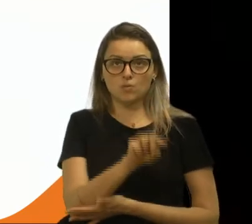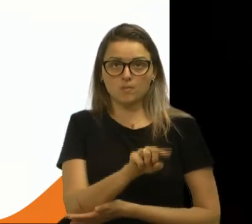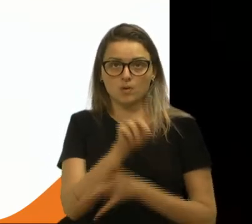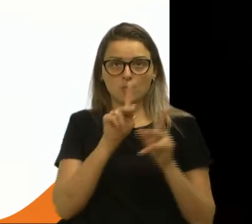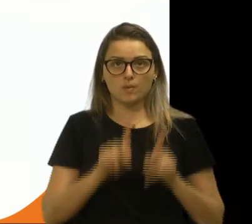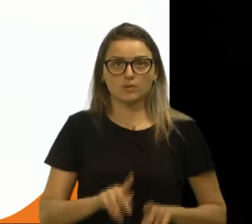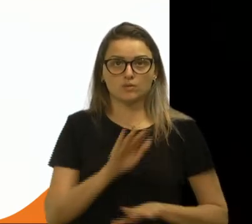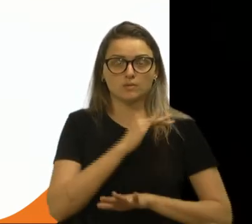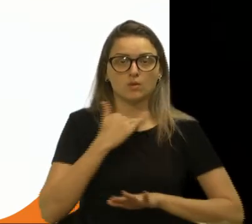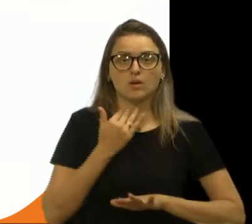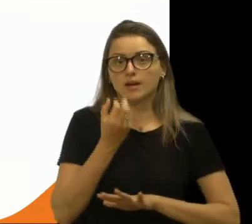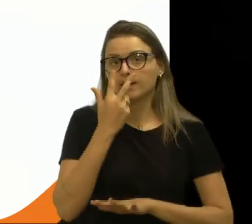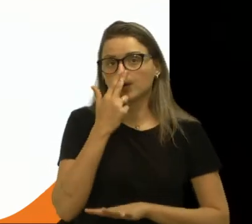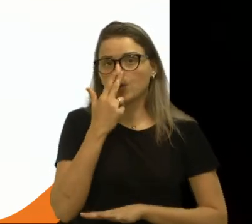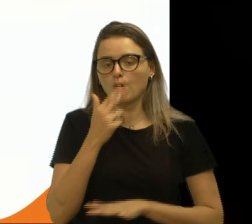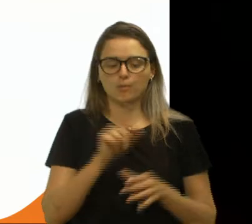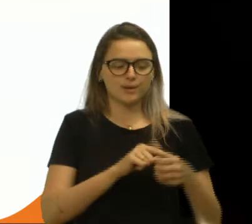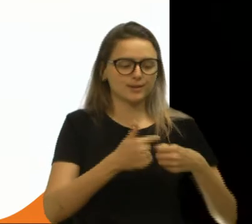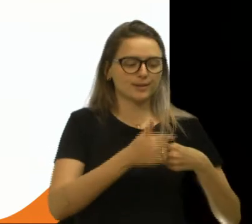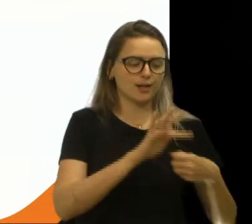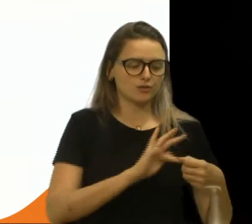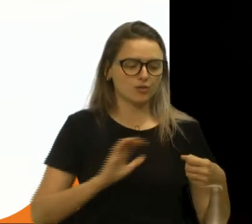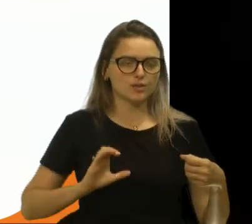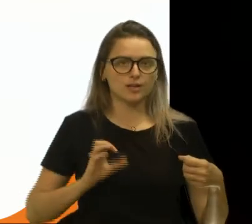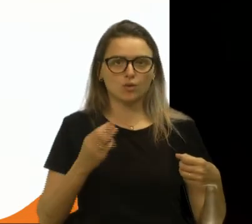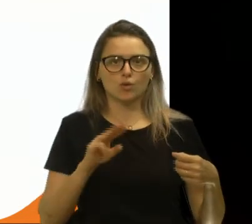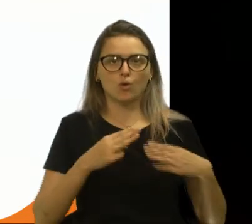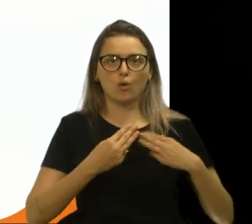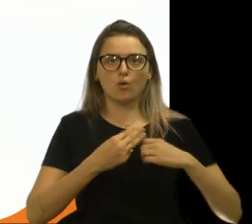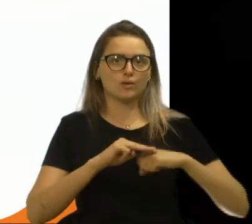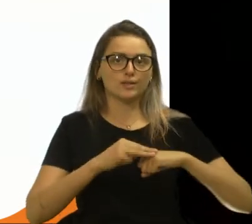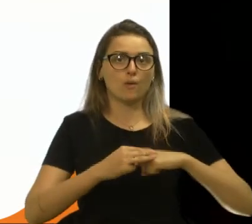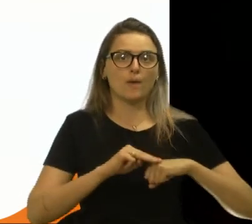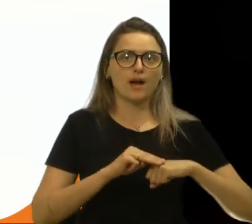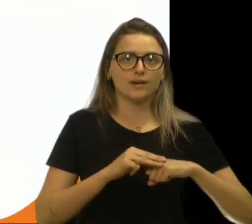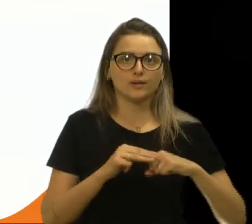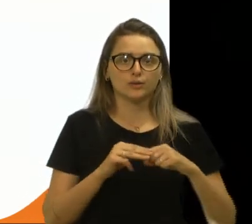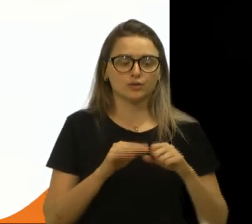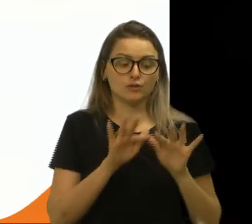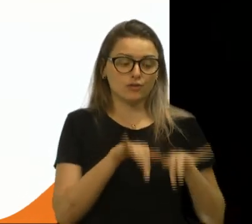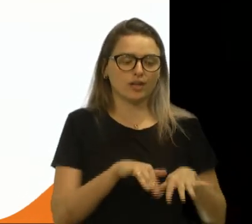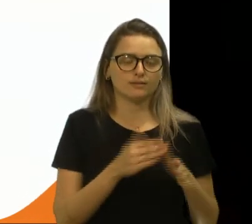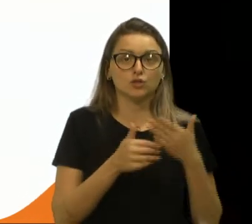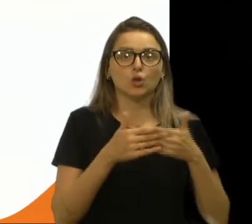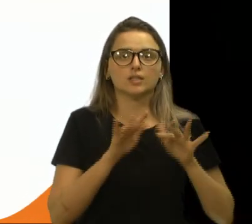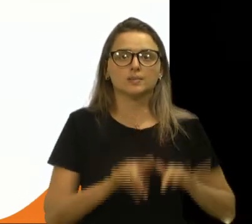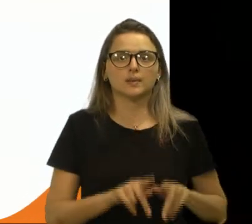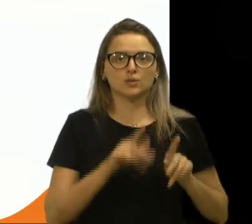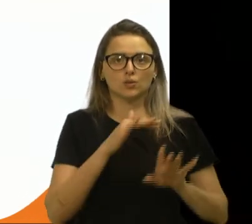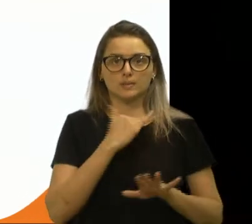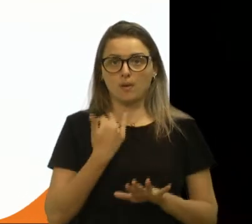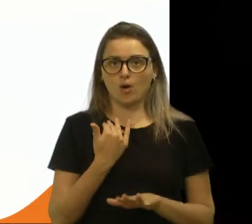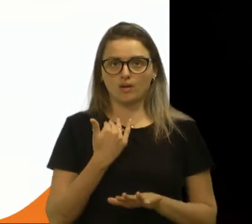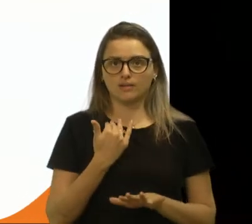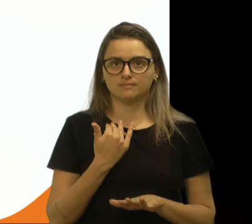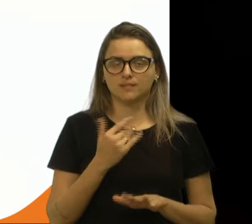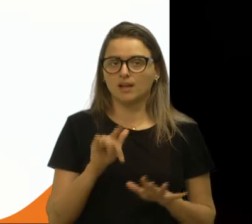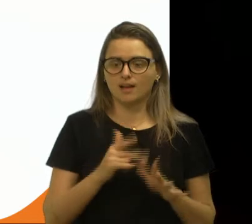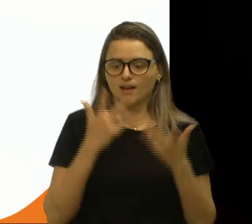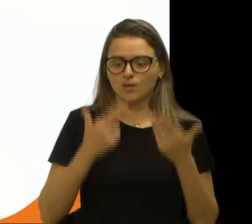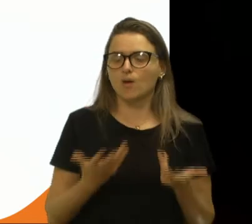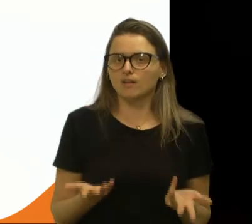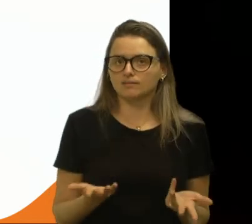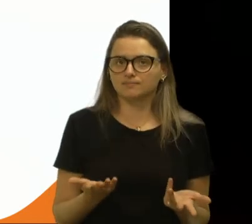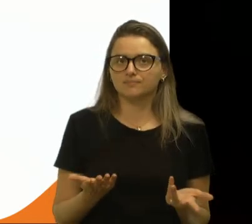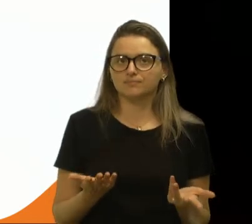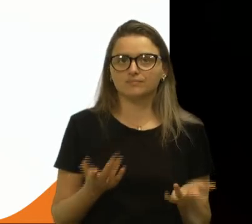ou mesmo Flores da Cunha, por ano, deixassem de existir. Então, é uma estatística alta,